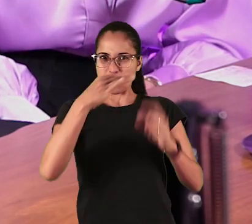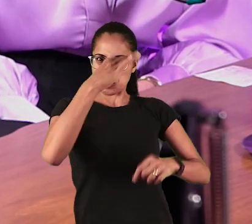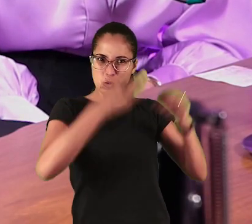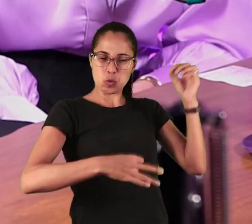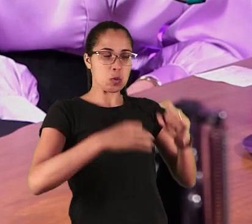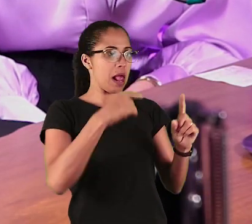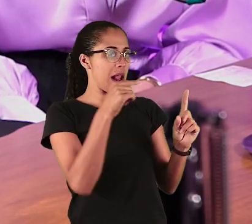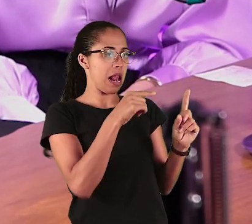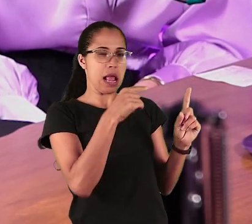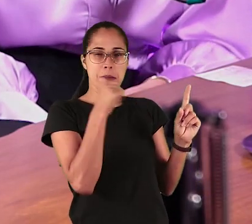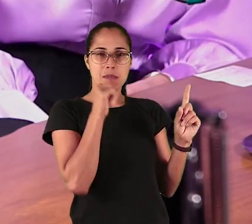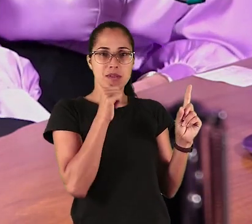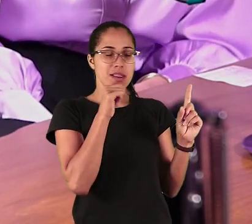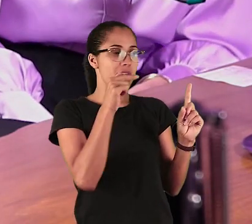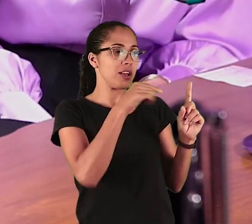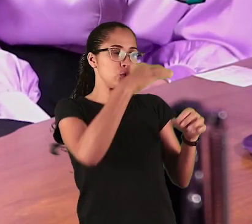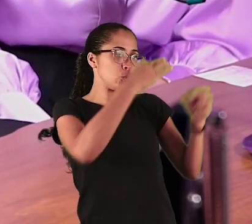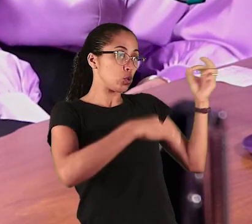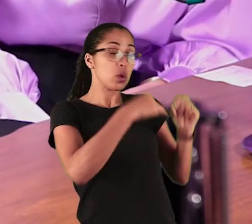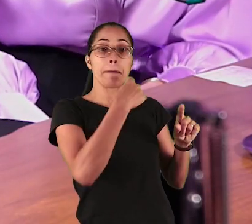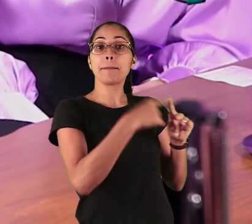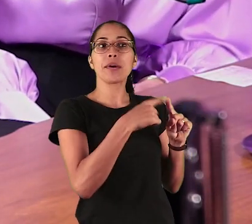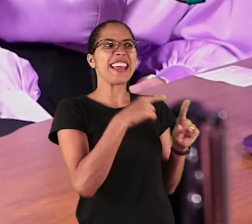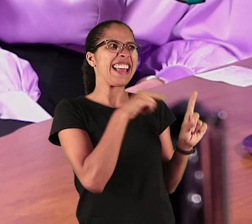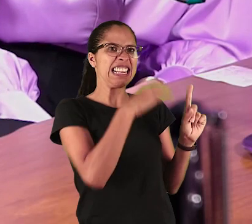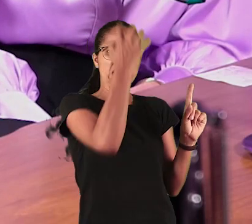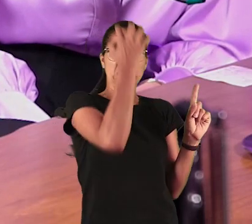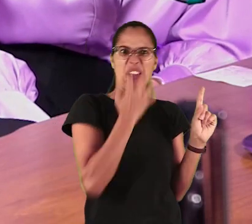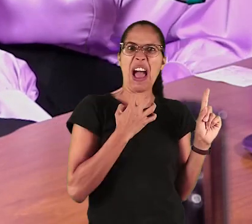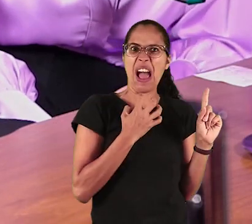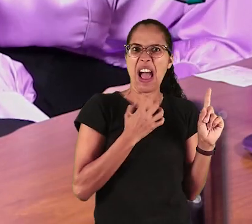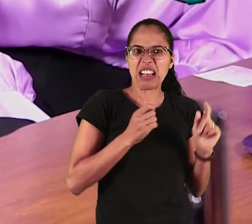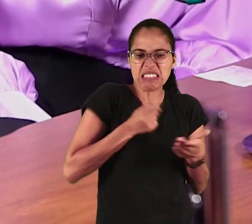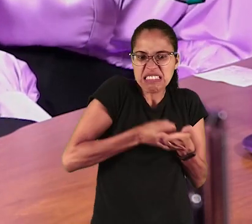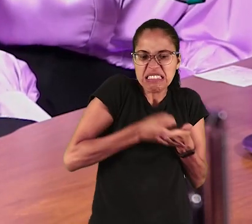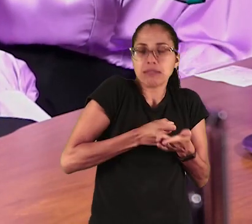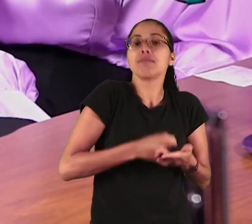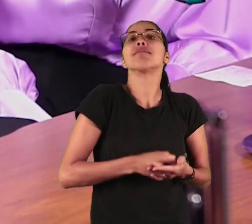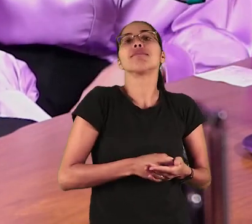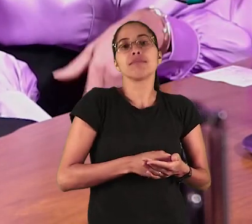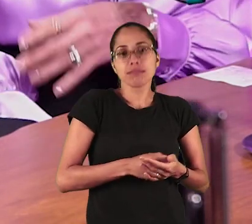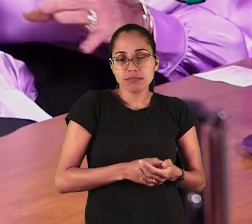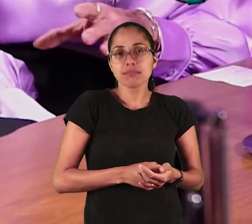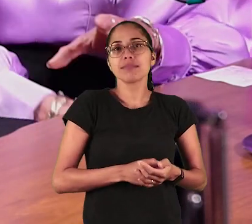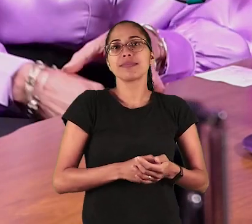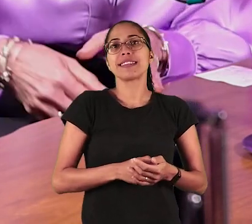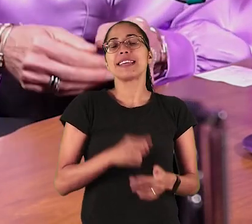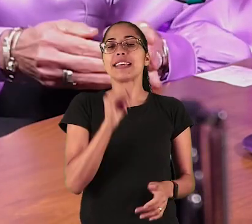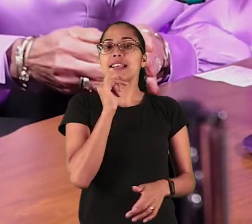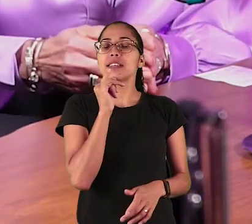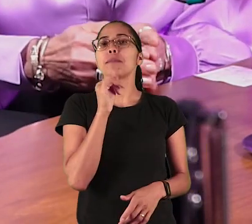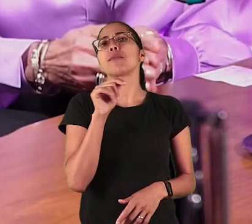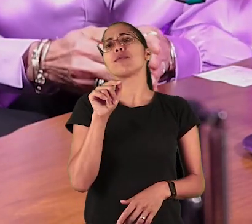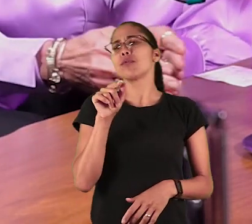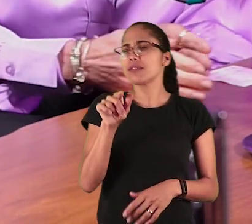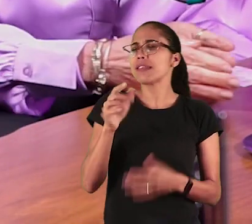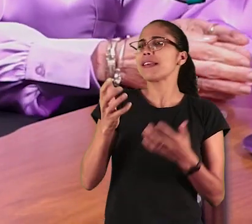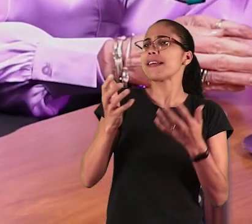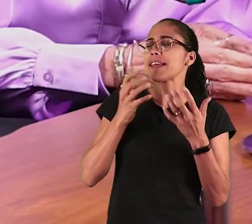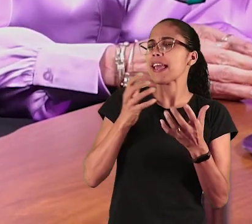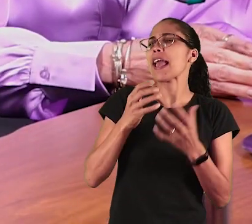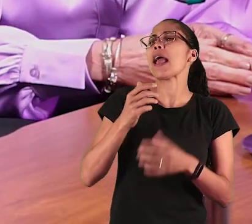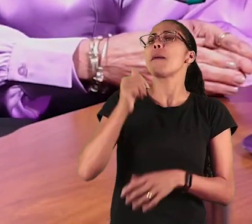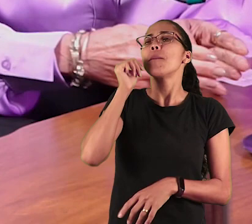como seja assim é o perfil dela é a pessoa não precisa se mudar nem se moldar a nada né Nós somos mulheres se você quer ser uma mulher